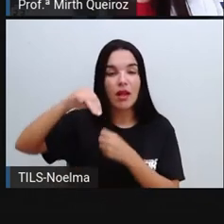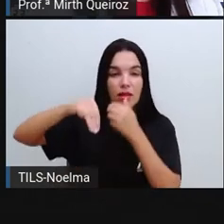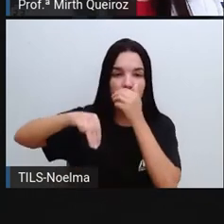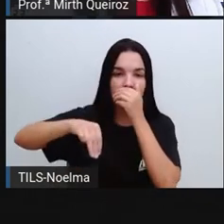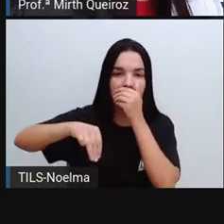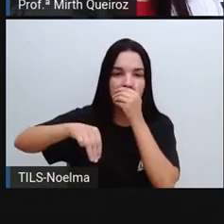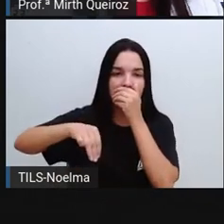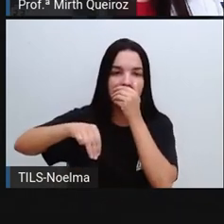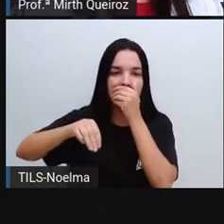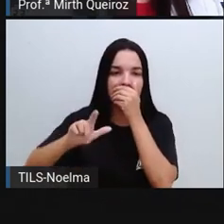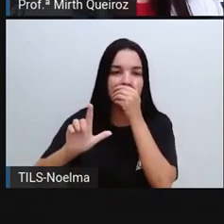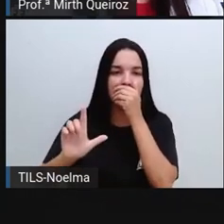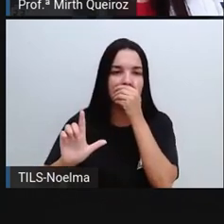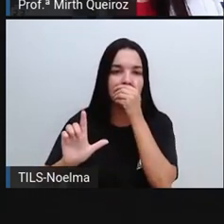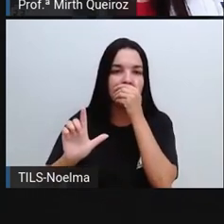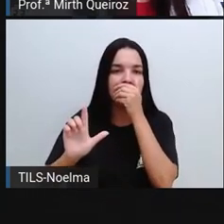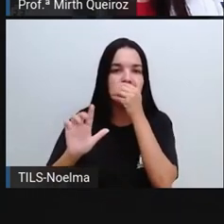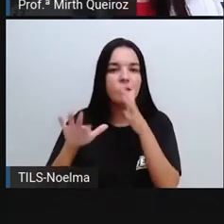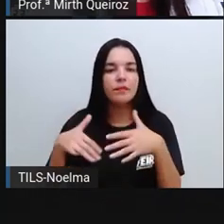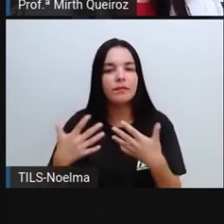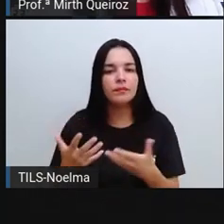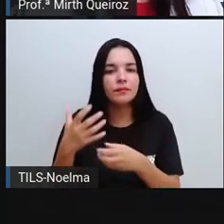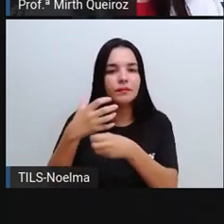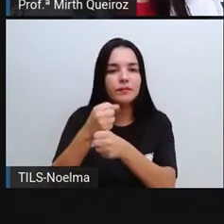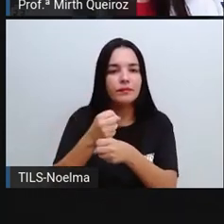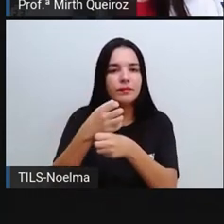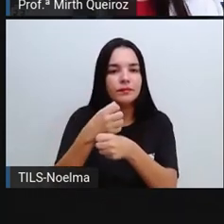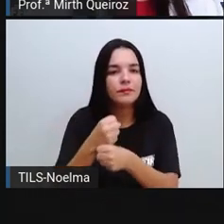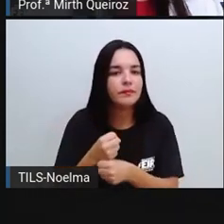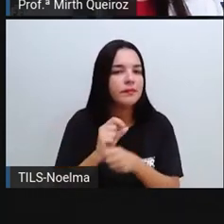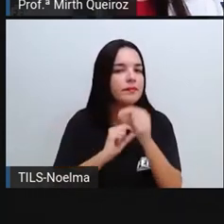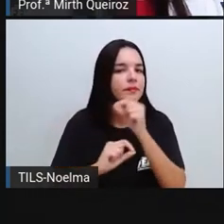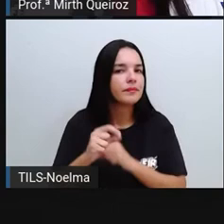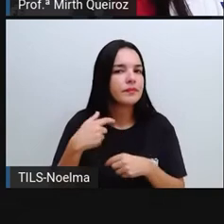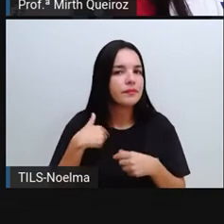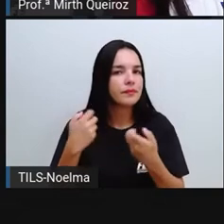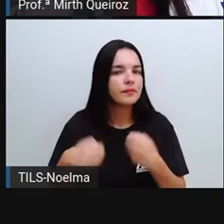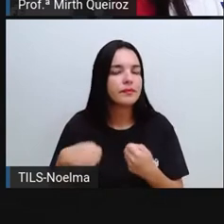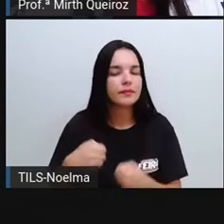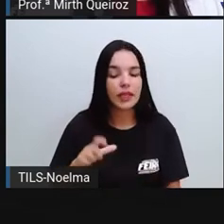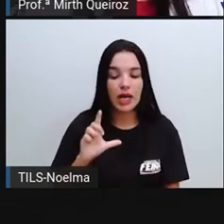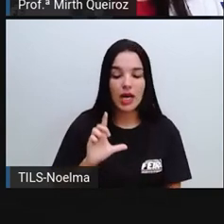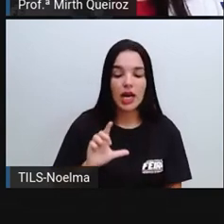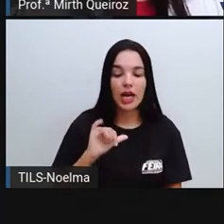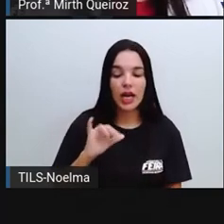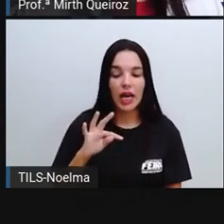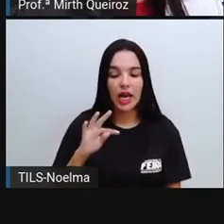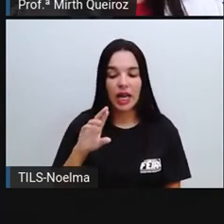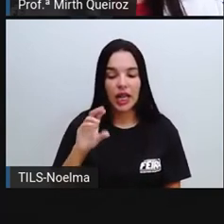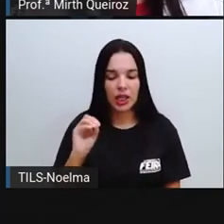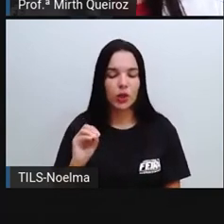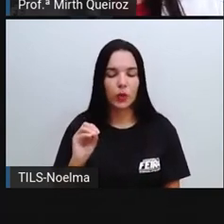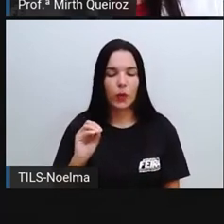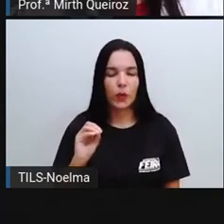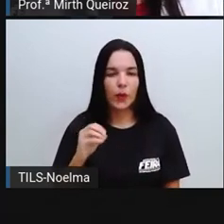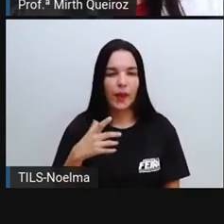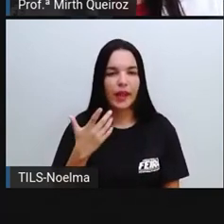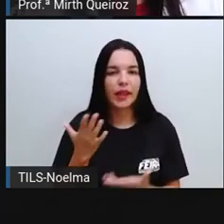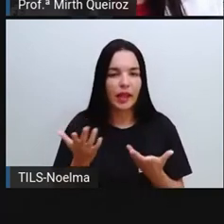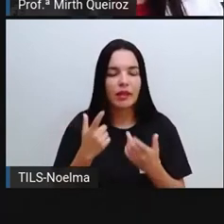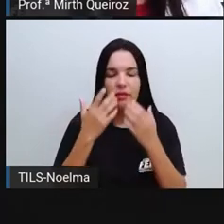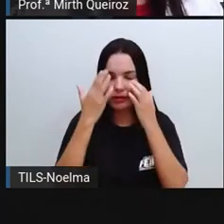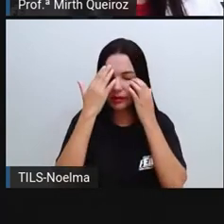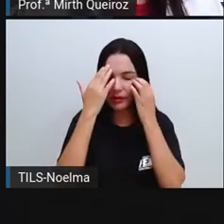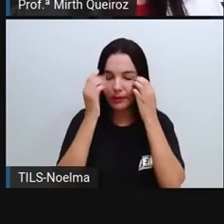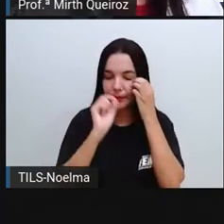2.500. Se eu quero saber quantos litros de refrigerante foram vendidos, nós temos quanto aí? 2.500. A gente sabe que a